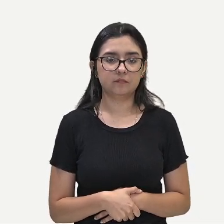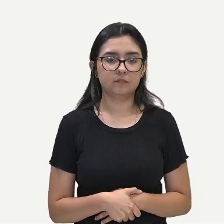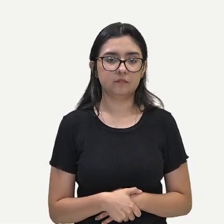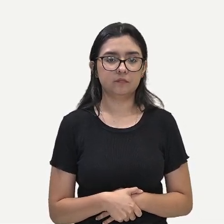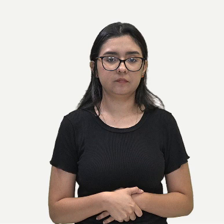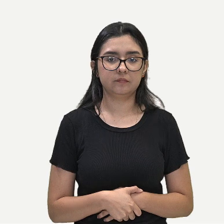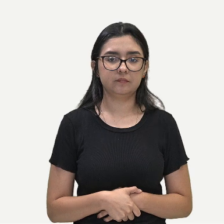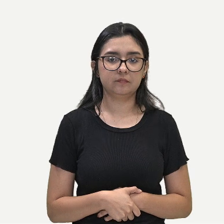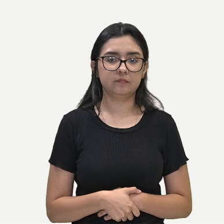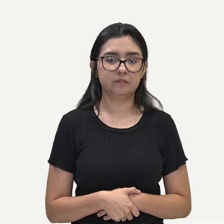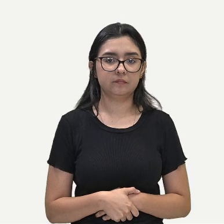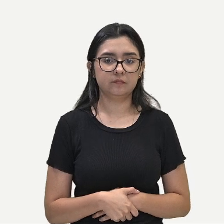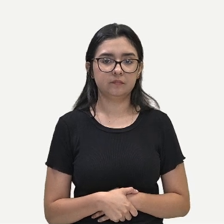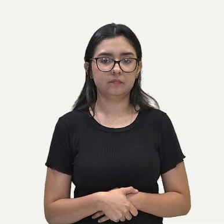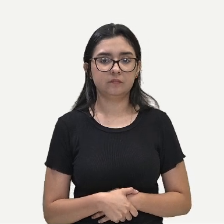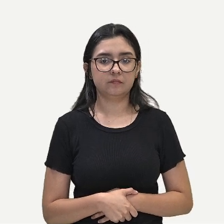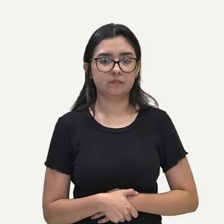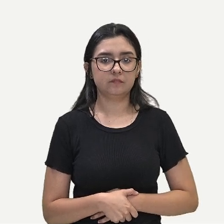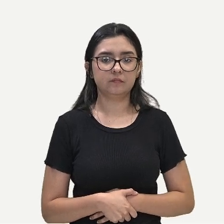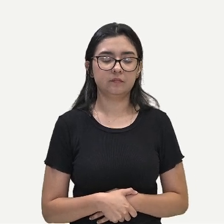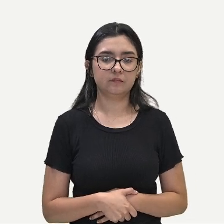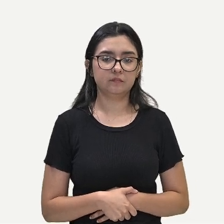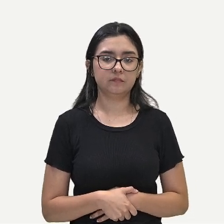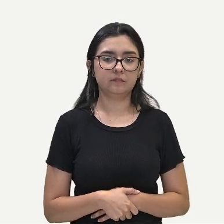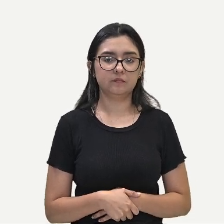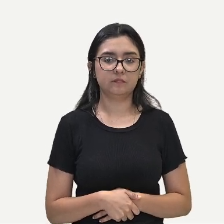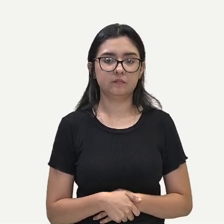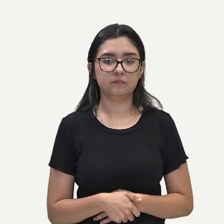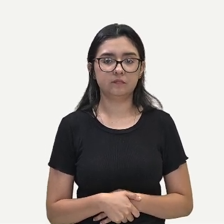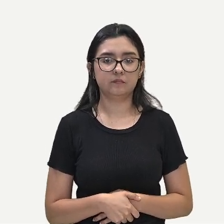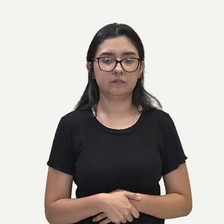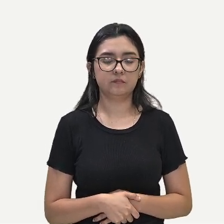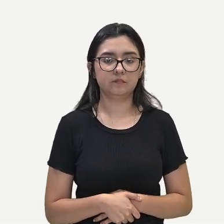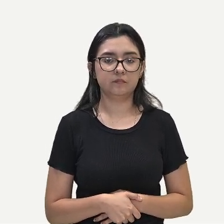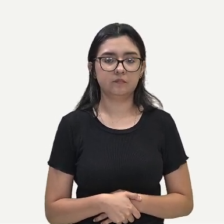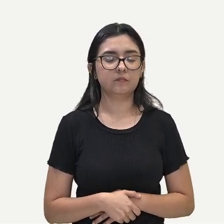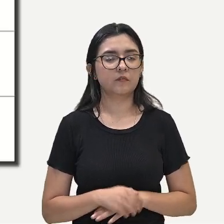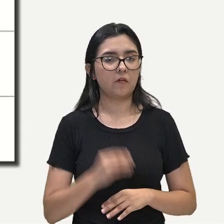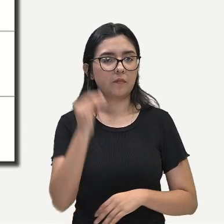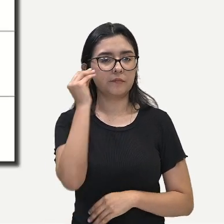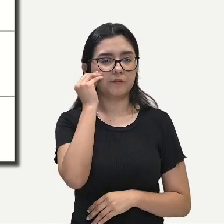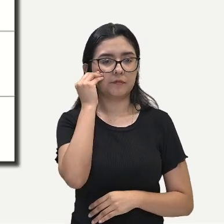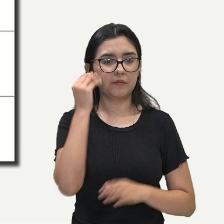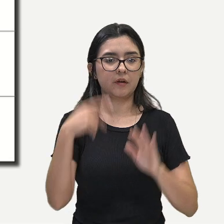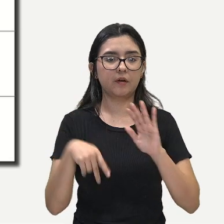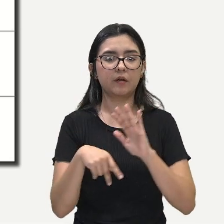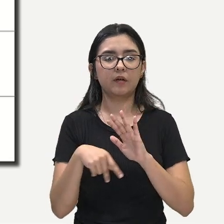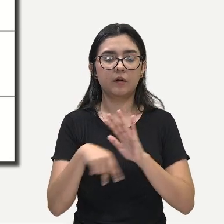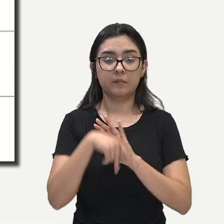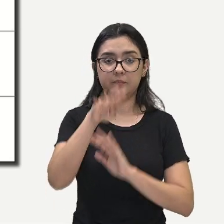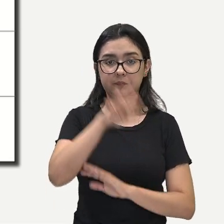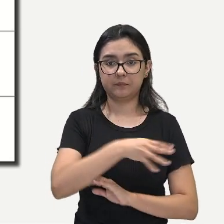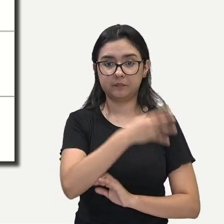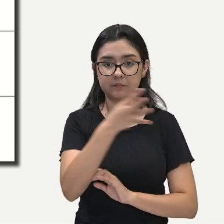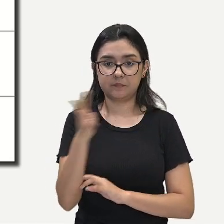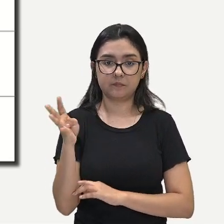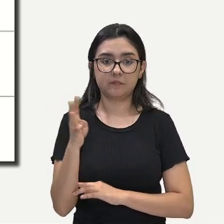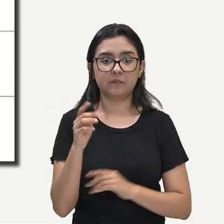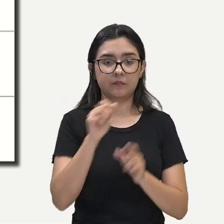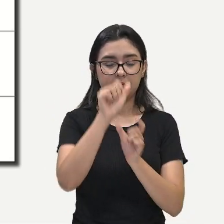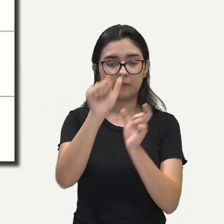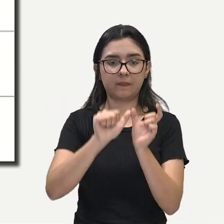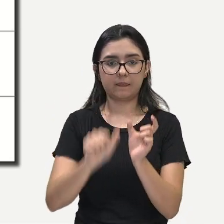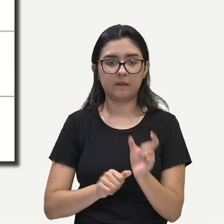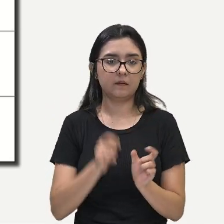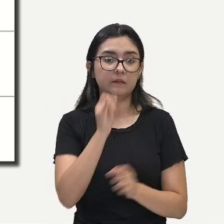se transformar em la G. Vamos dar uma olhadinha aqui na nossa conjugação.